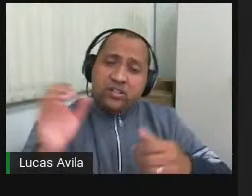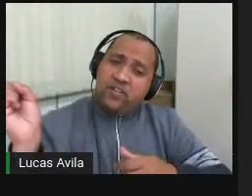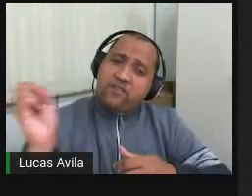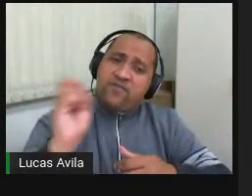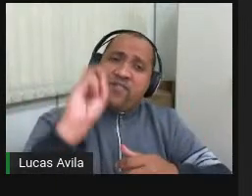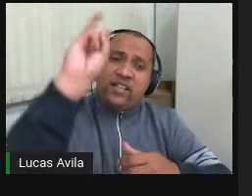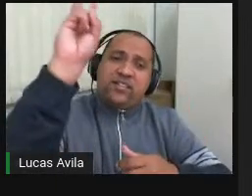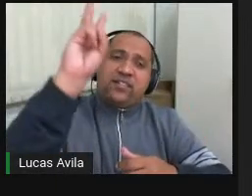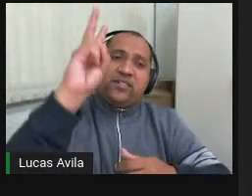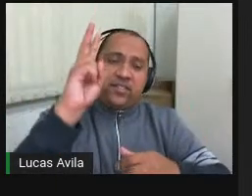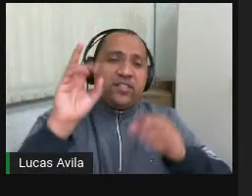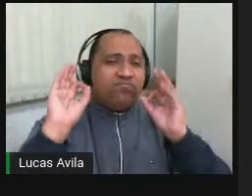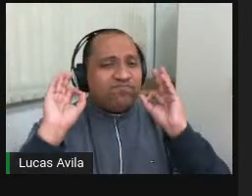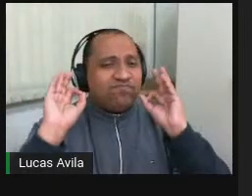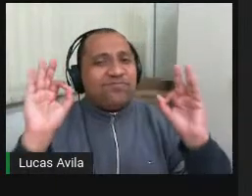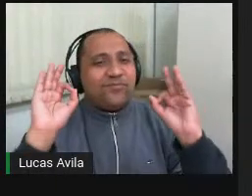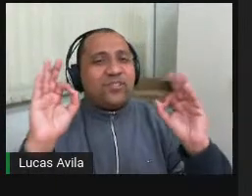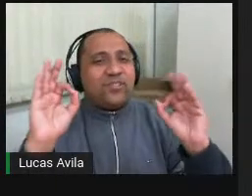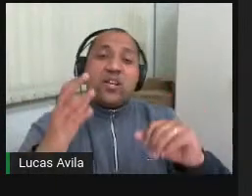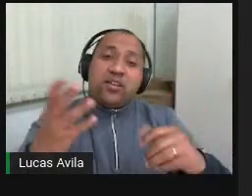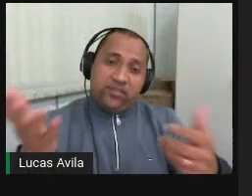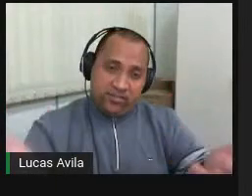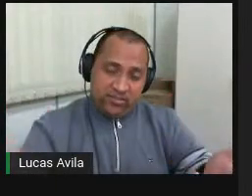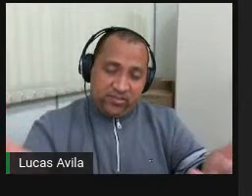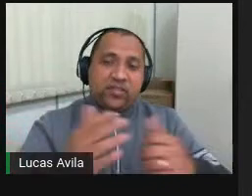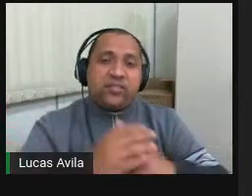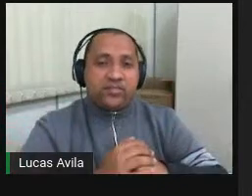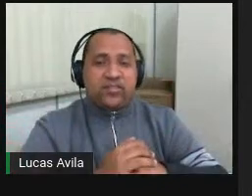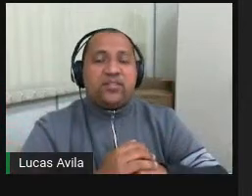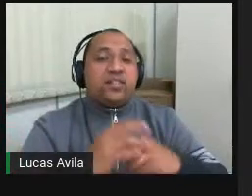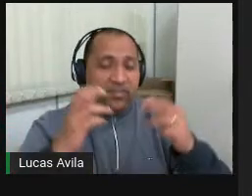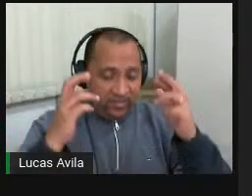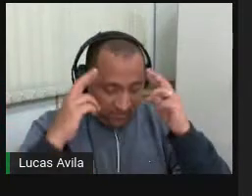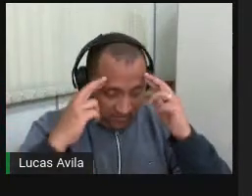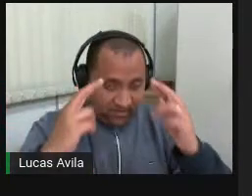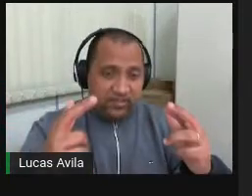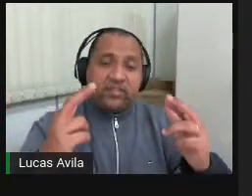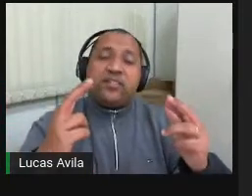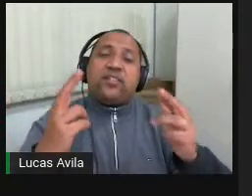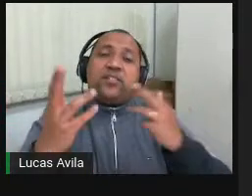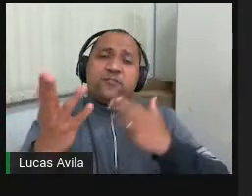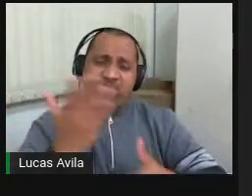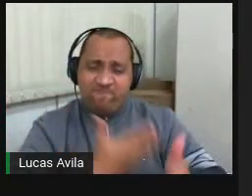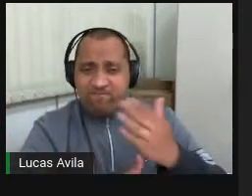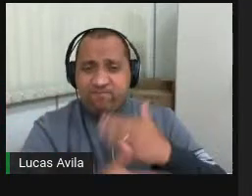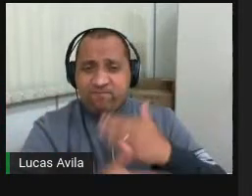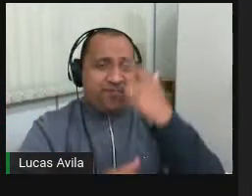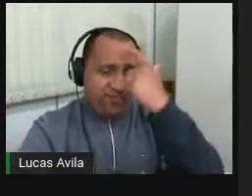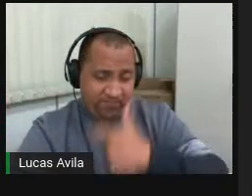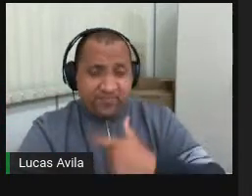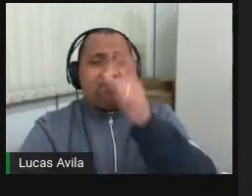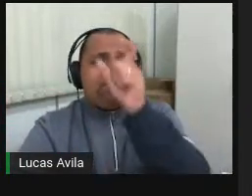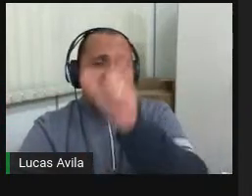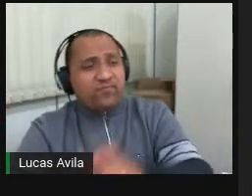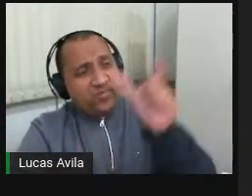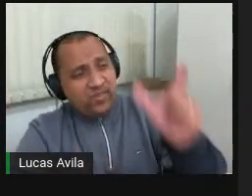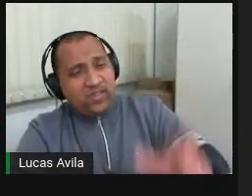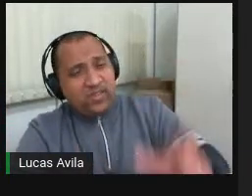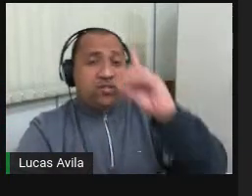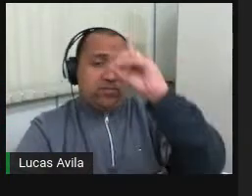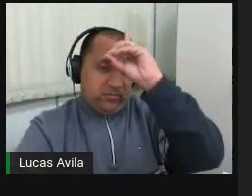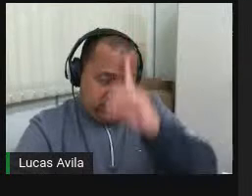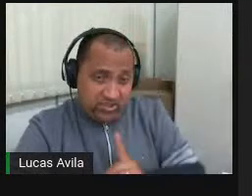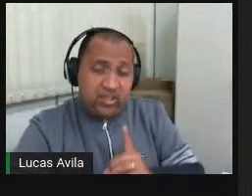supremo, onde o respeito às individualidades, o respeito à dignidade